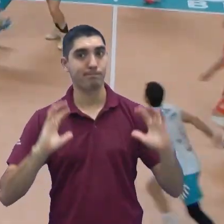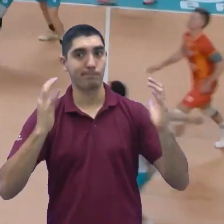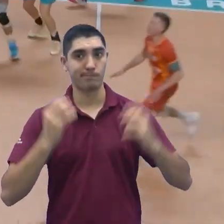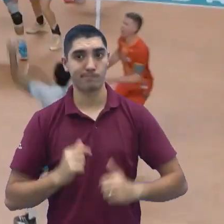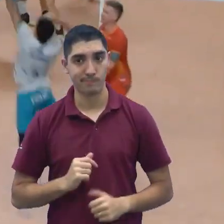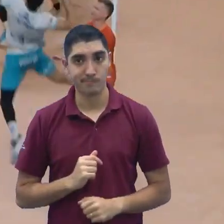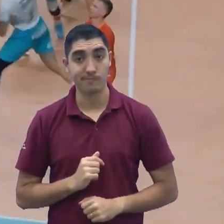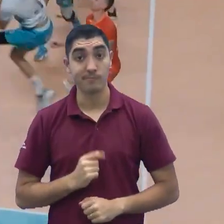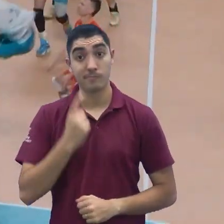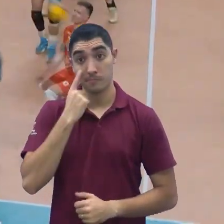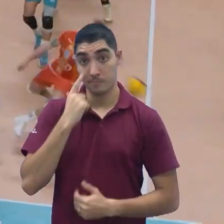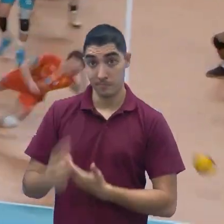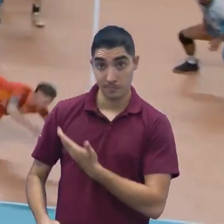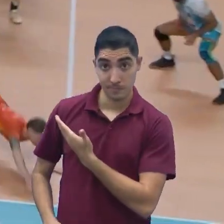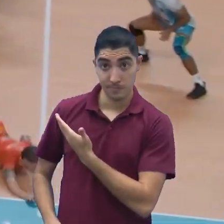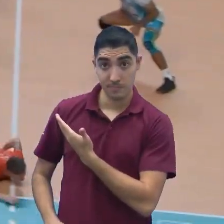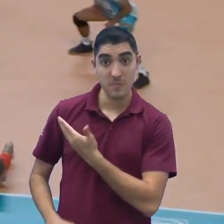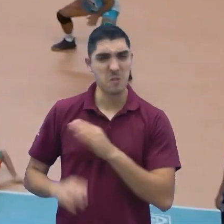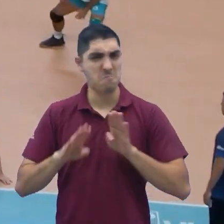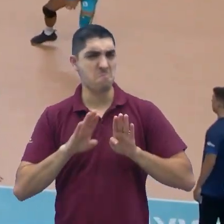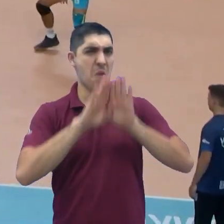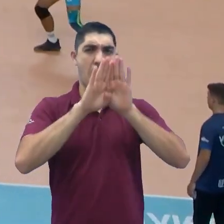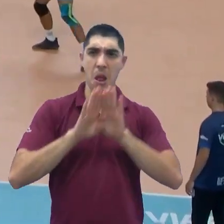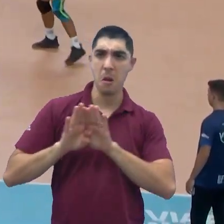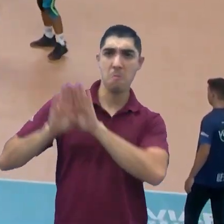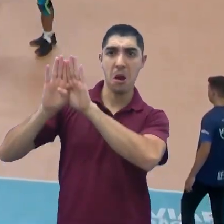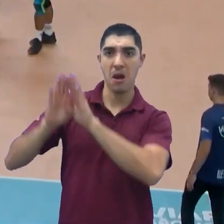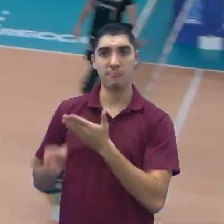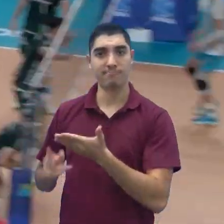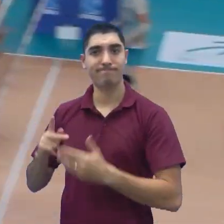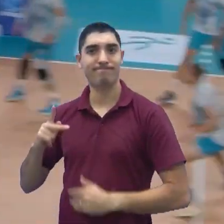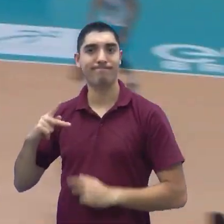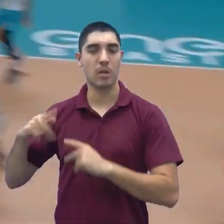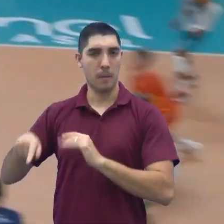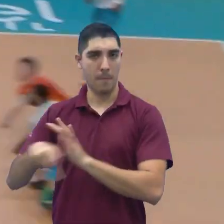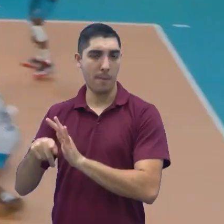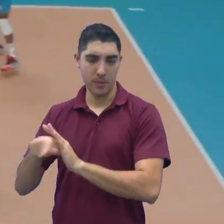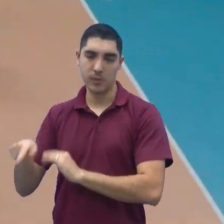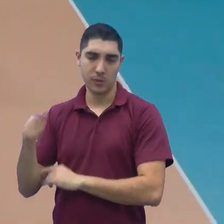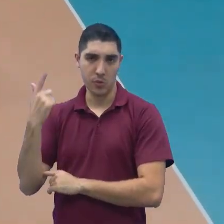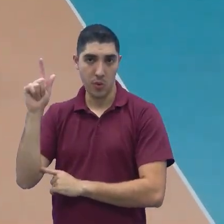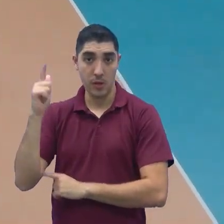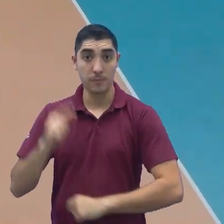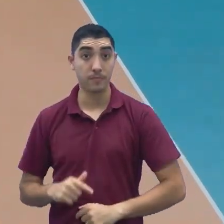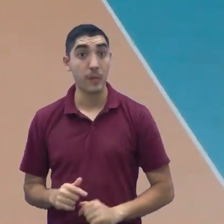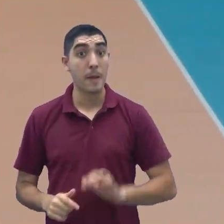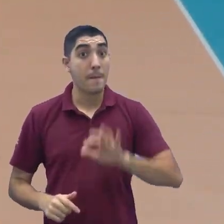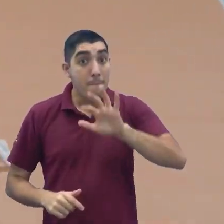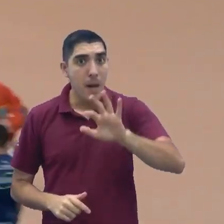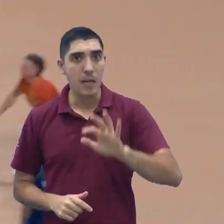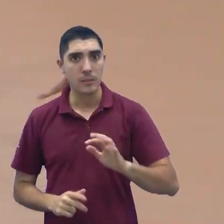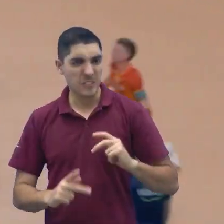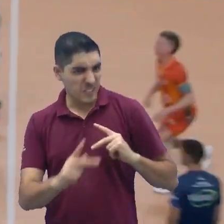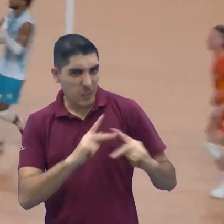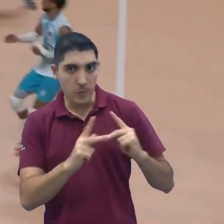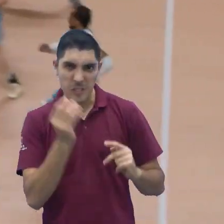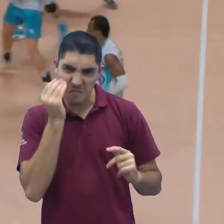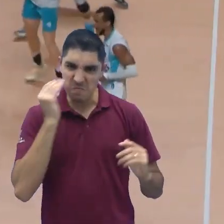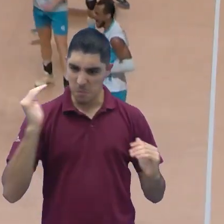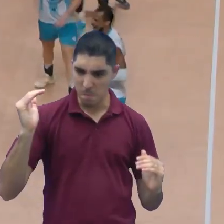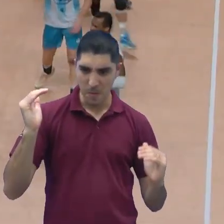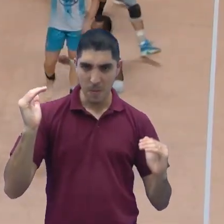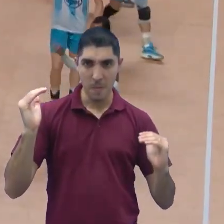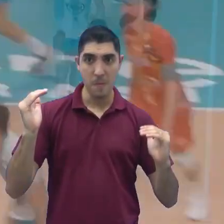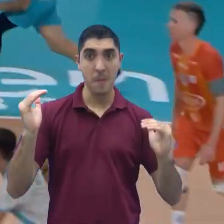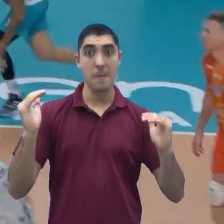E Saliba ia pontuando para os goianos. Só que os gigantes do Vale começaram a equilibrar a parcial na metade